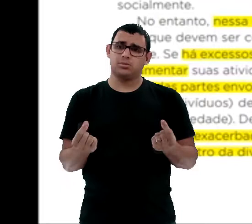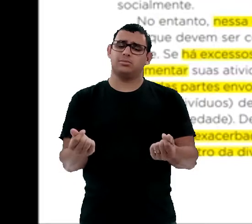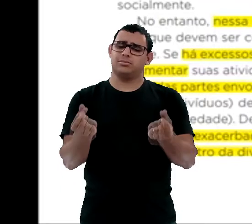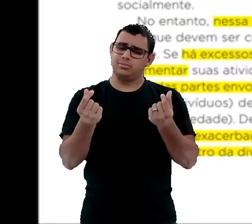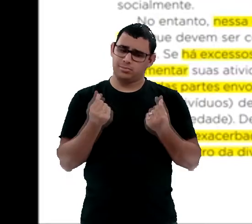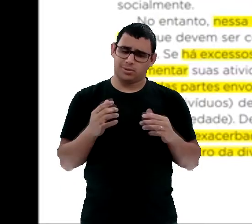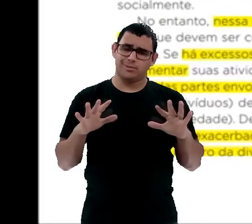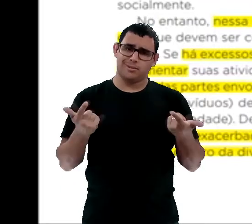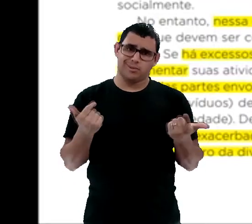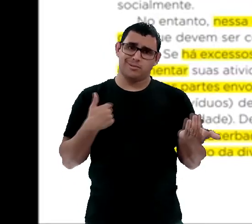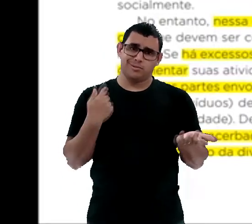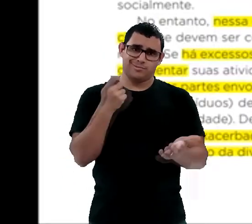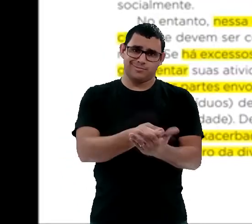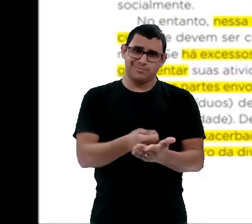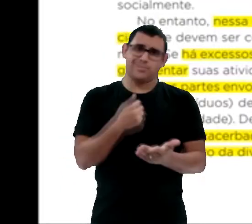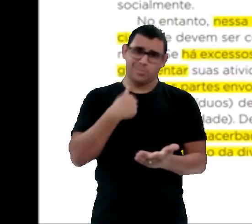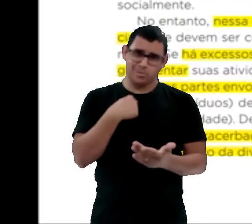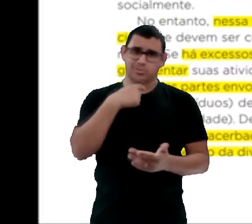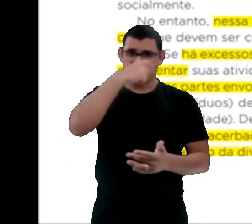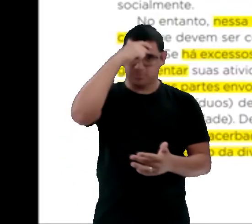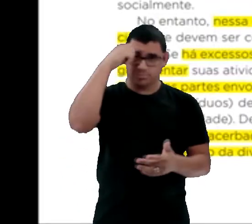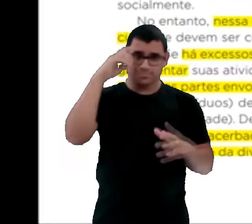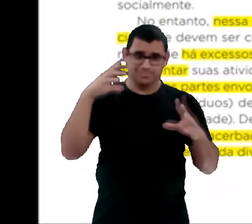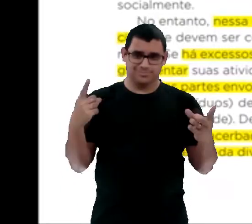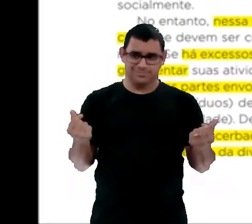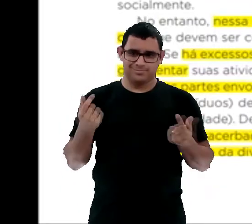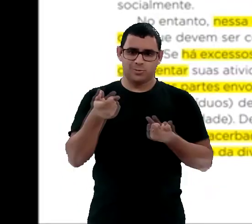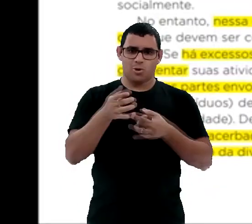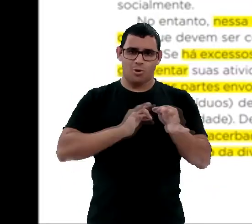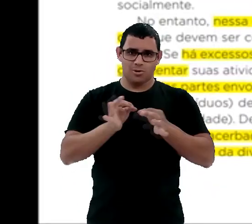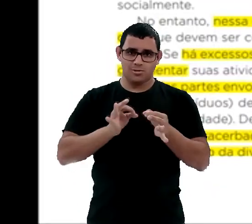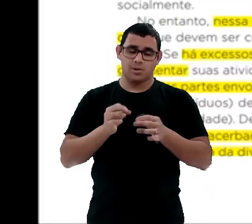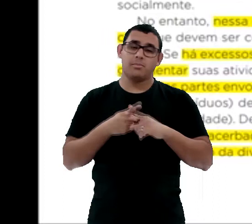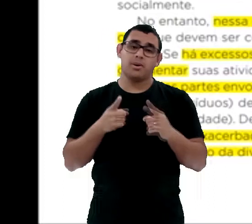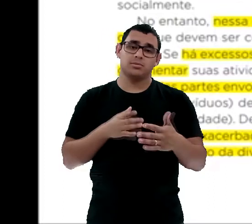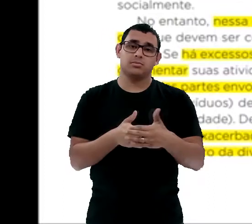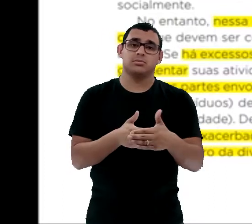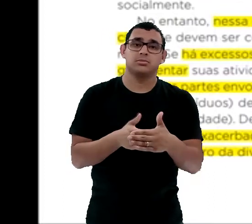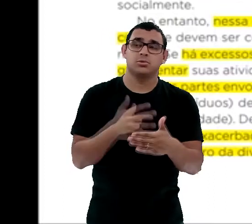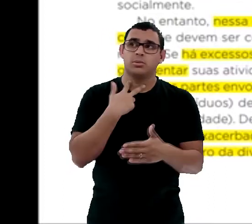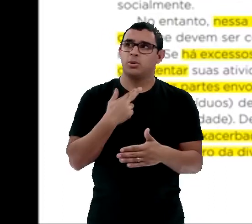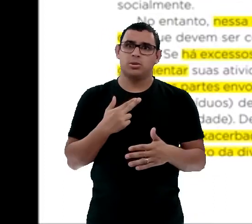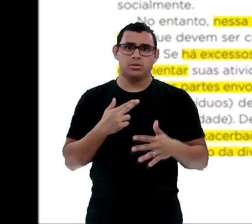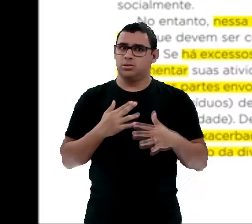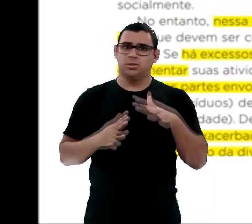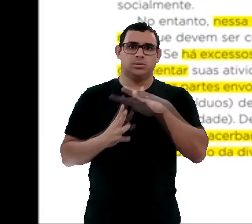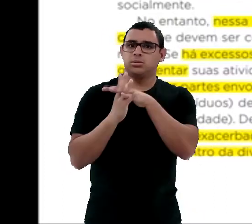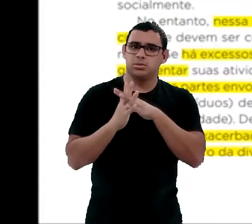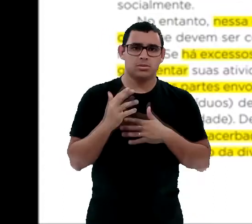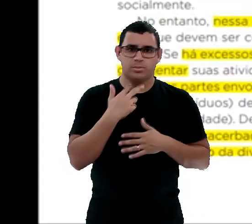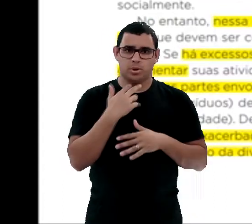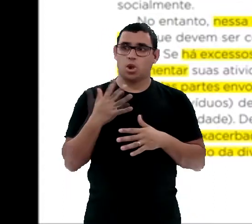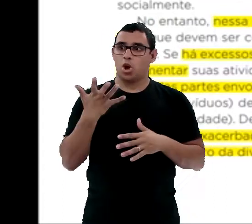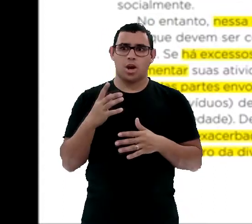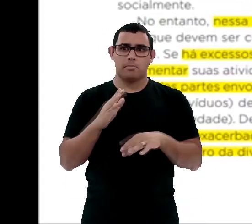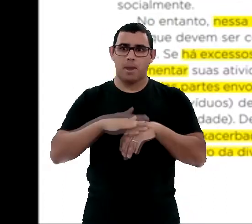O capitalista tem que ter lucro, claro, ele é capitalista, senão a empresa não funciona, mas ele tem que